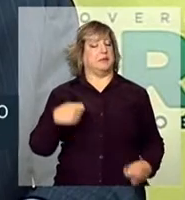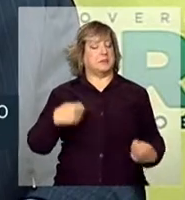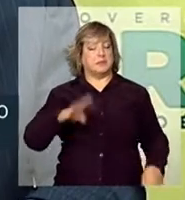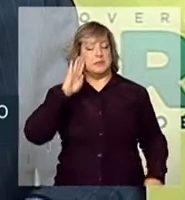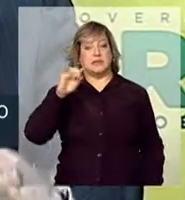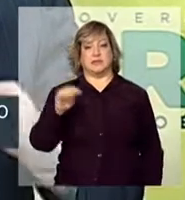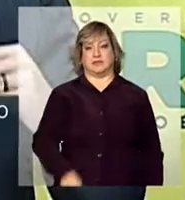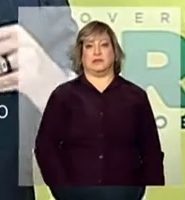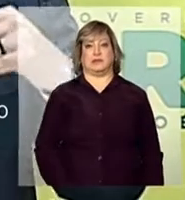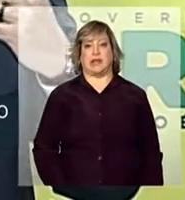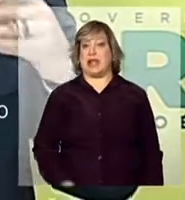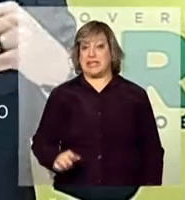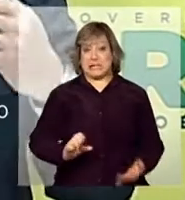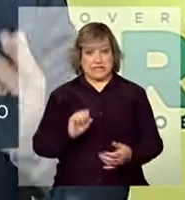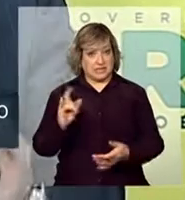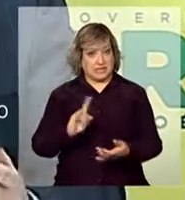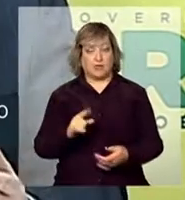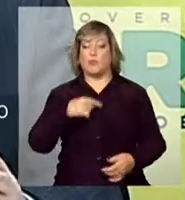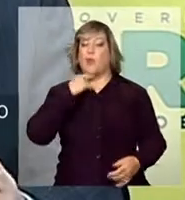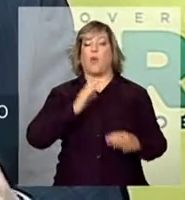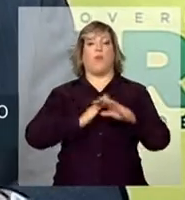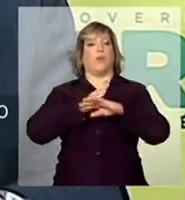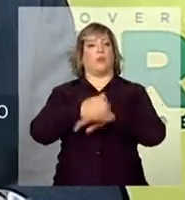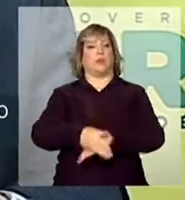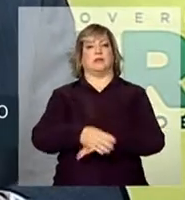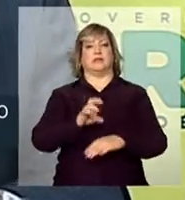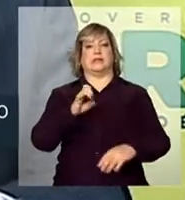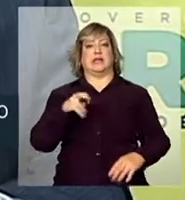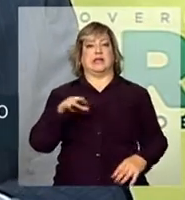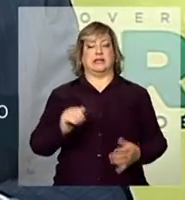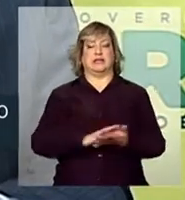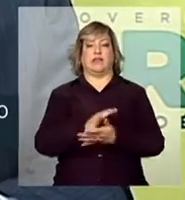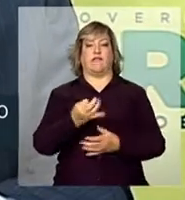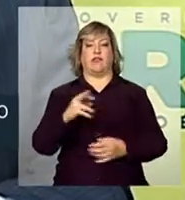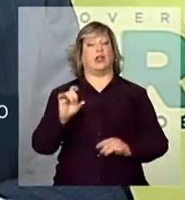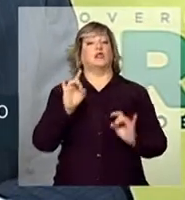aos essa madeira a não ser quem tá fazendo doutorado e pós-doutorado